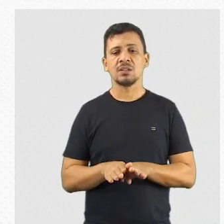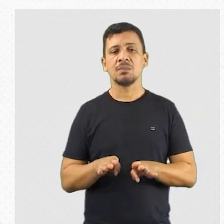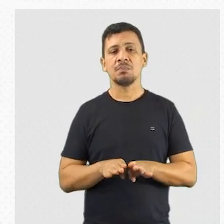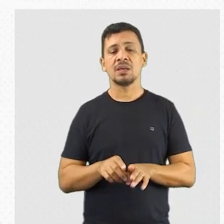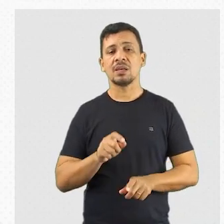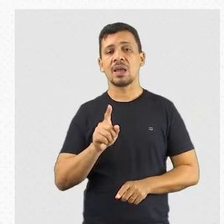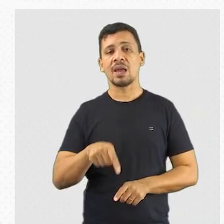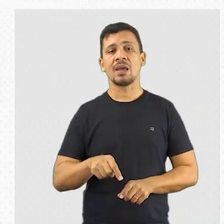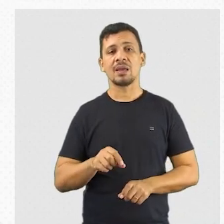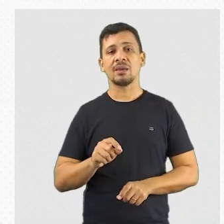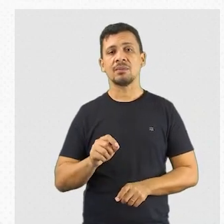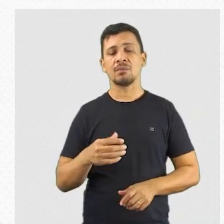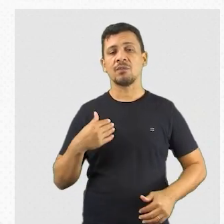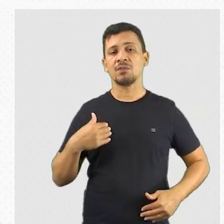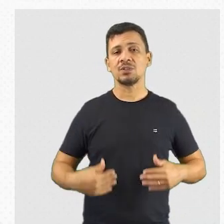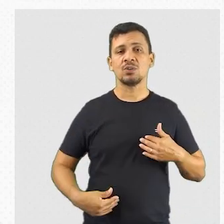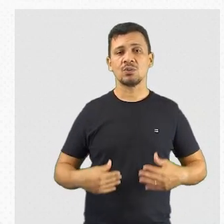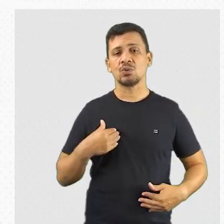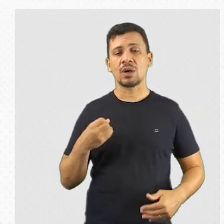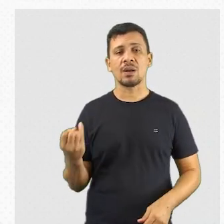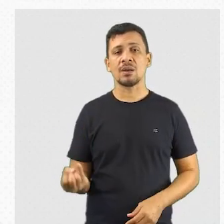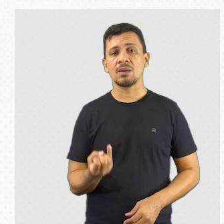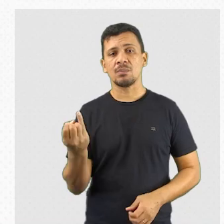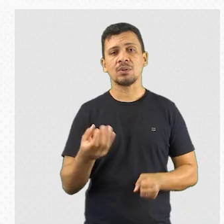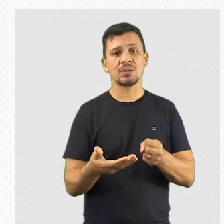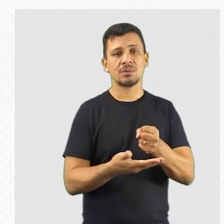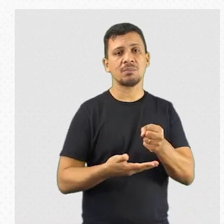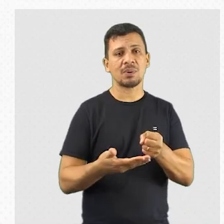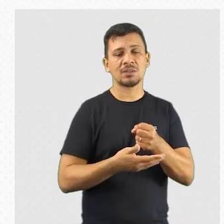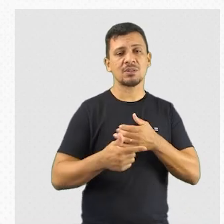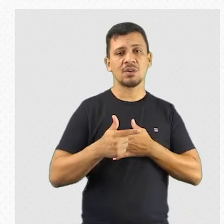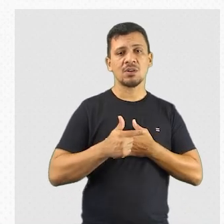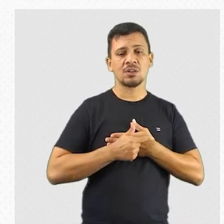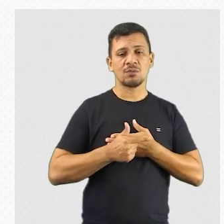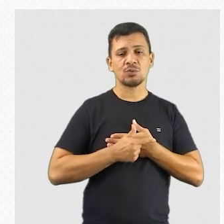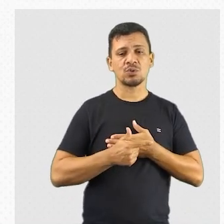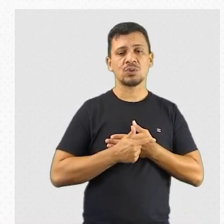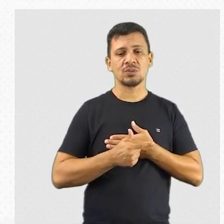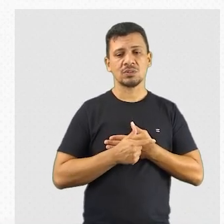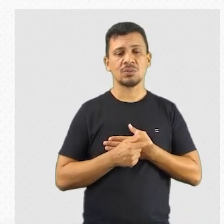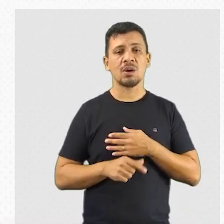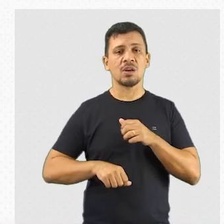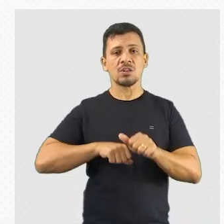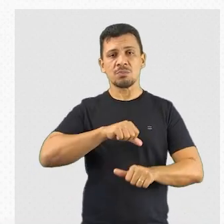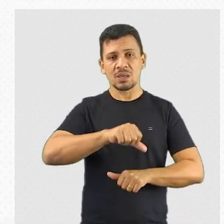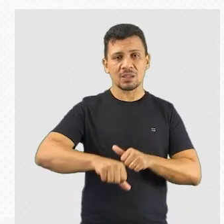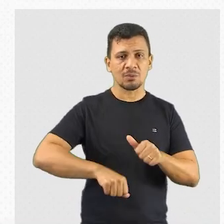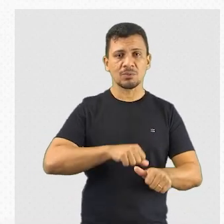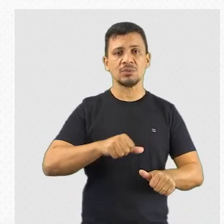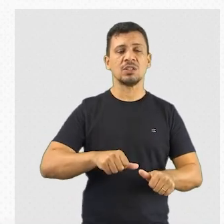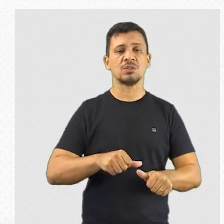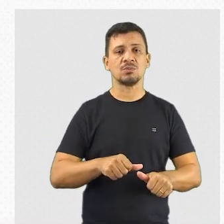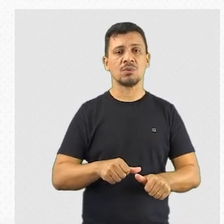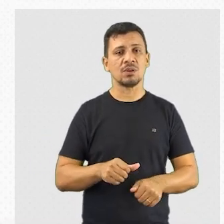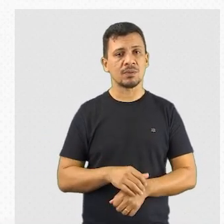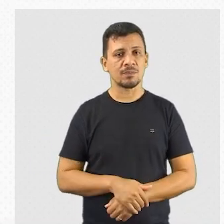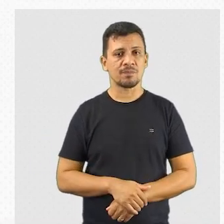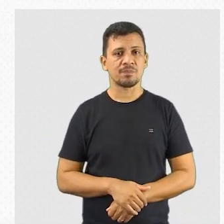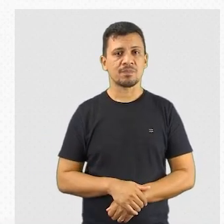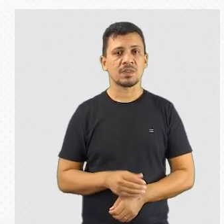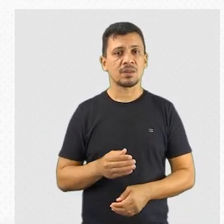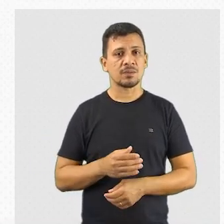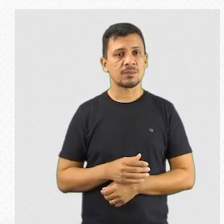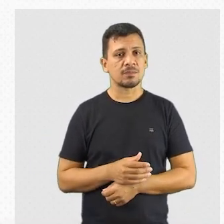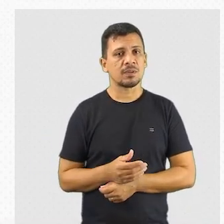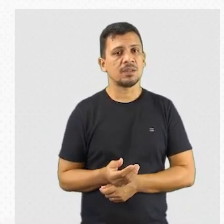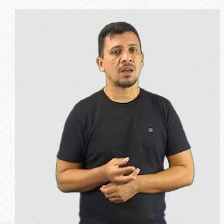é importante, ela é uma unidade básica de funcionamento, né? De metabolismo, de fisiologia, falando